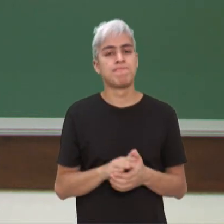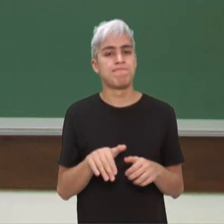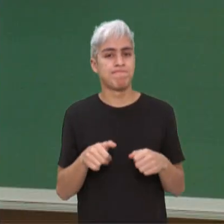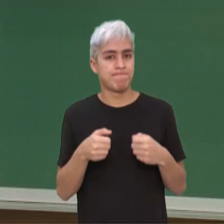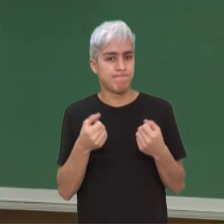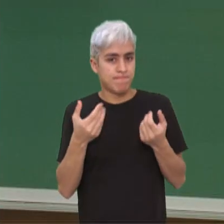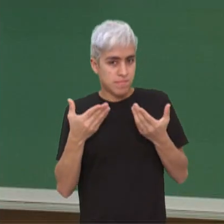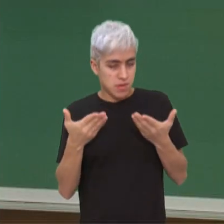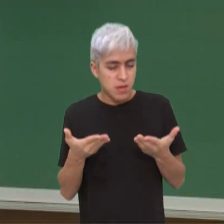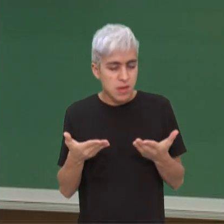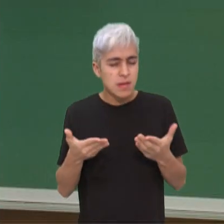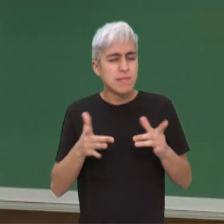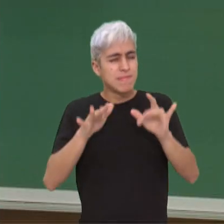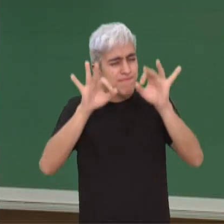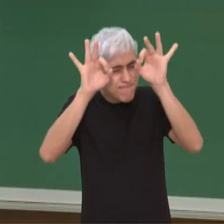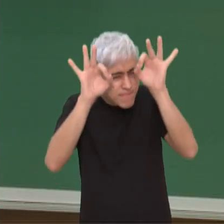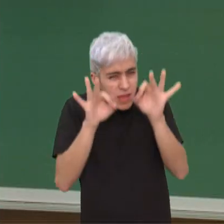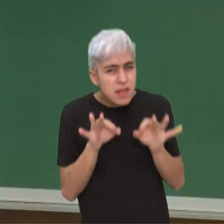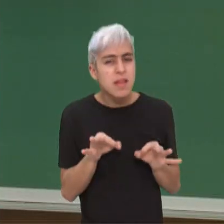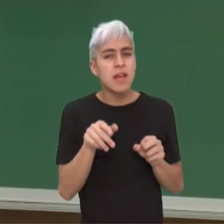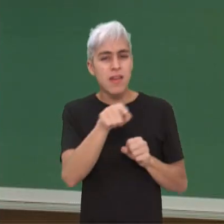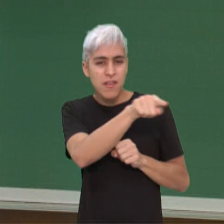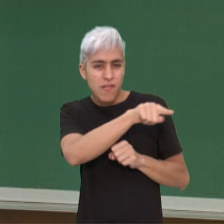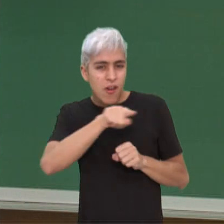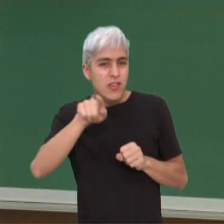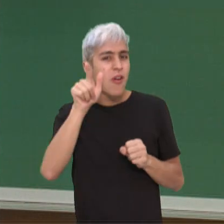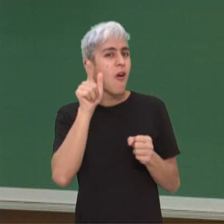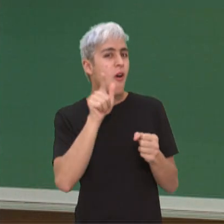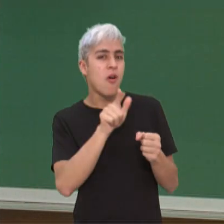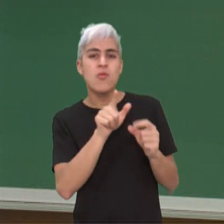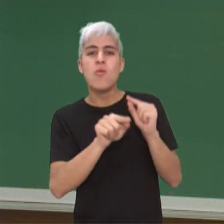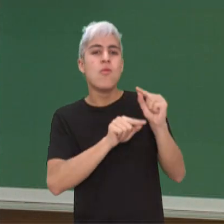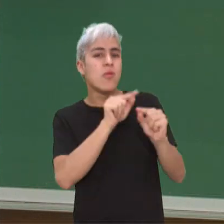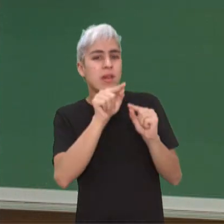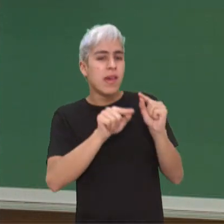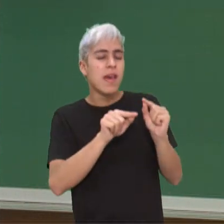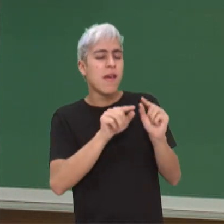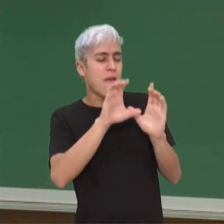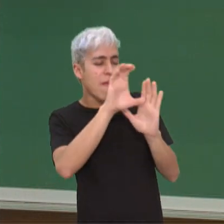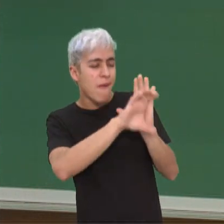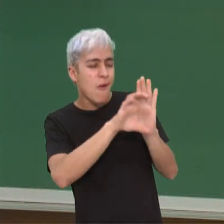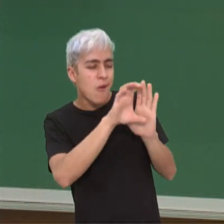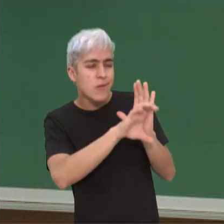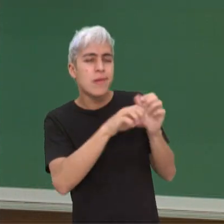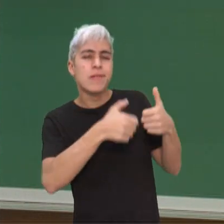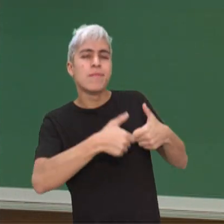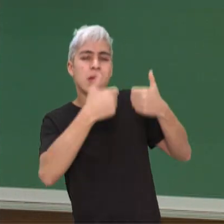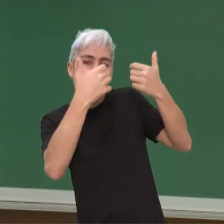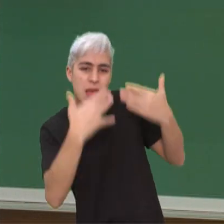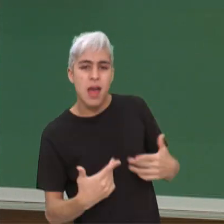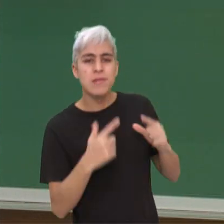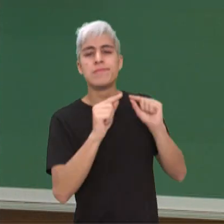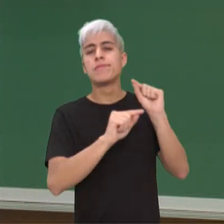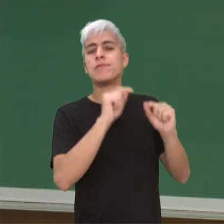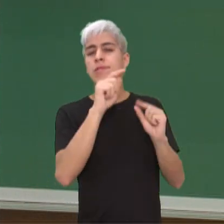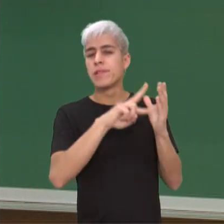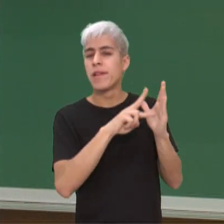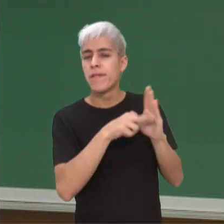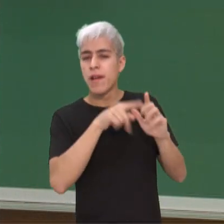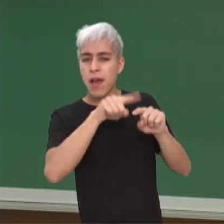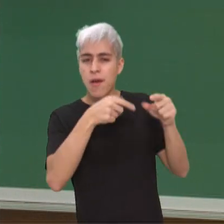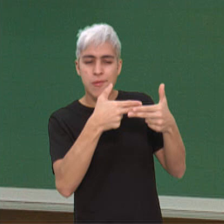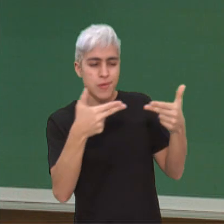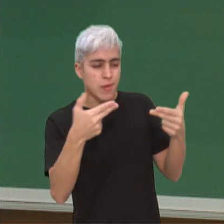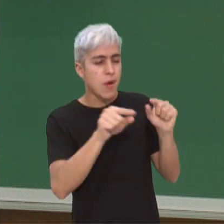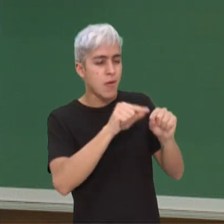Então, tenho certeza que você conseguiu trazer a definição do que é o recurso natural,